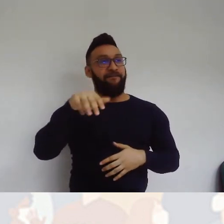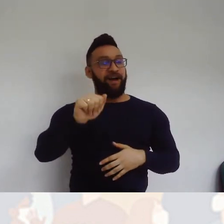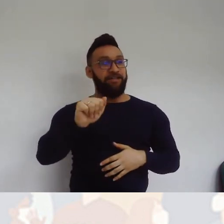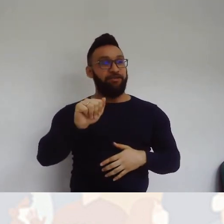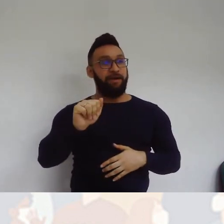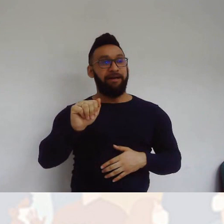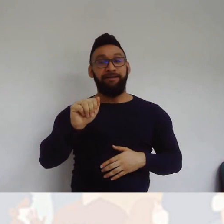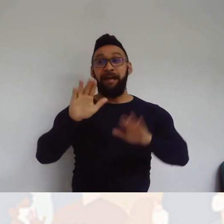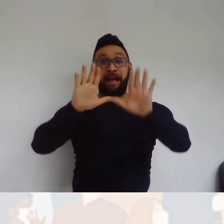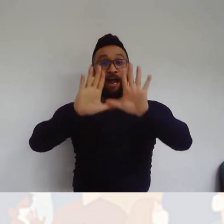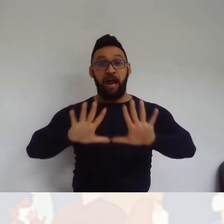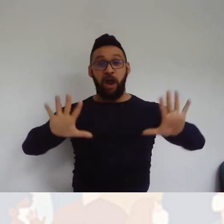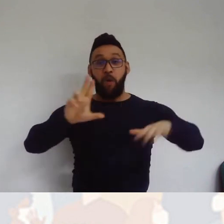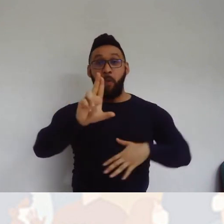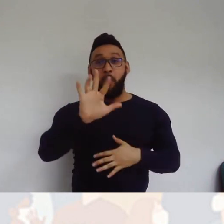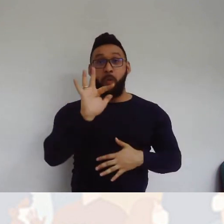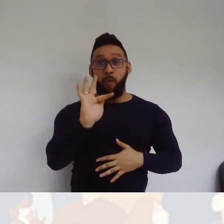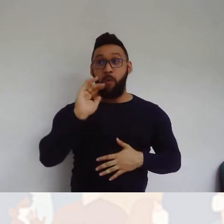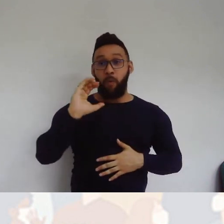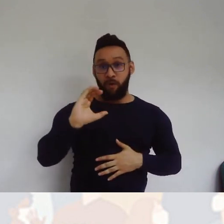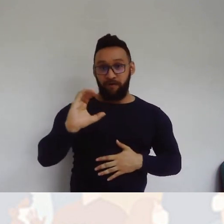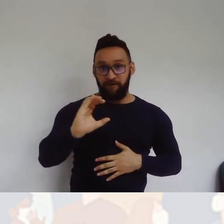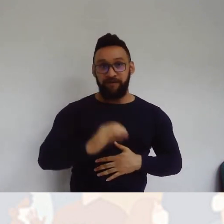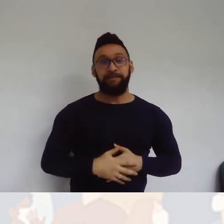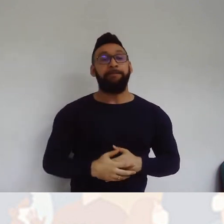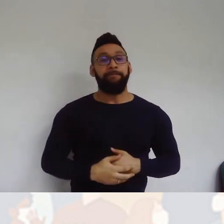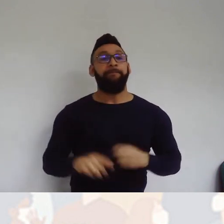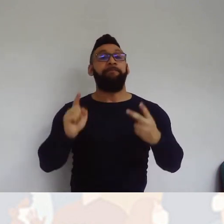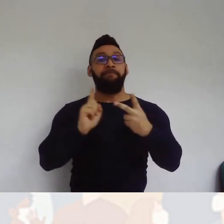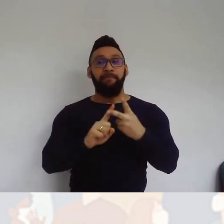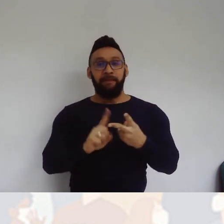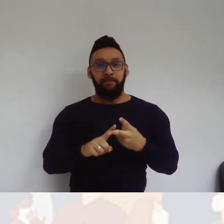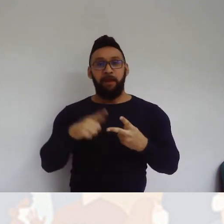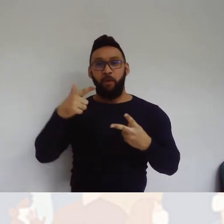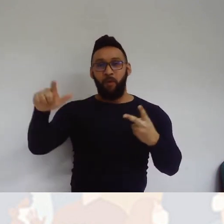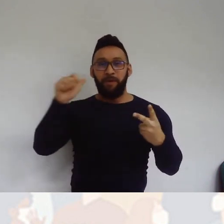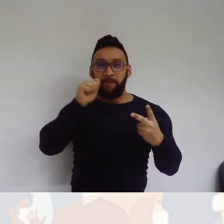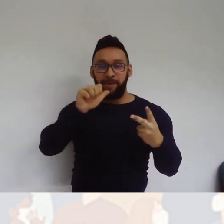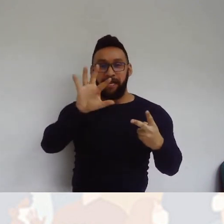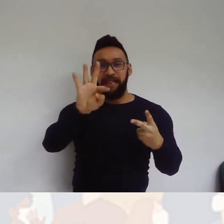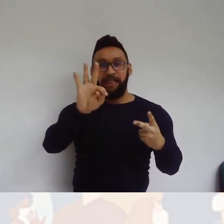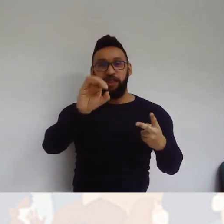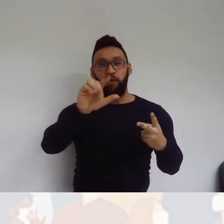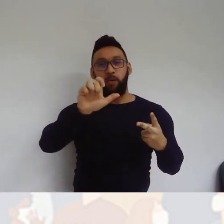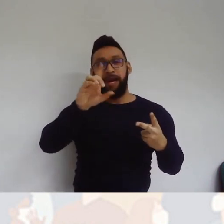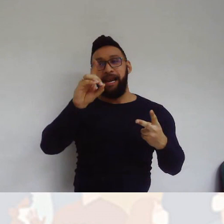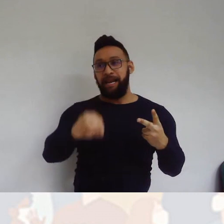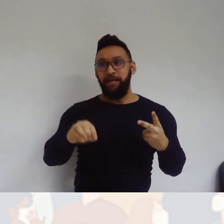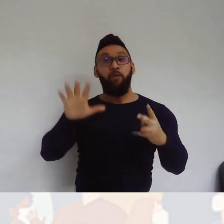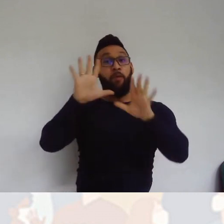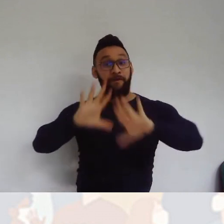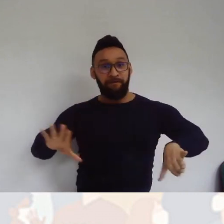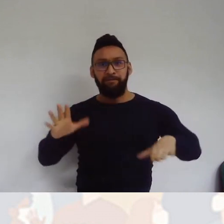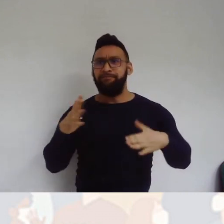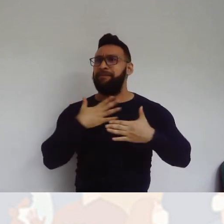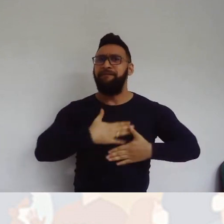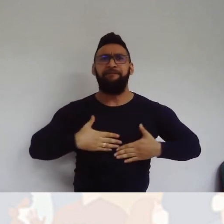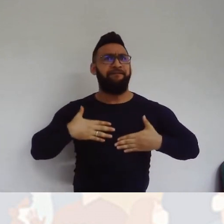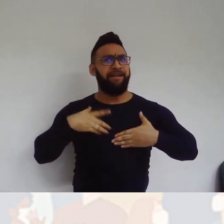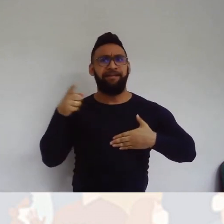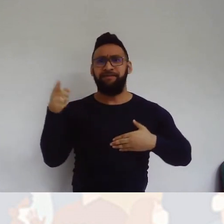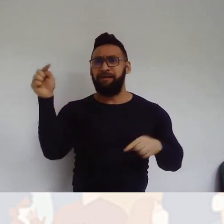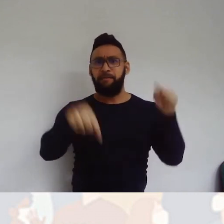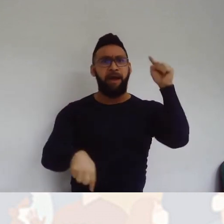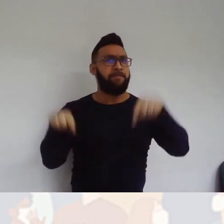do Ceará. Eu vi aqui também a Andréa Turolo, né, da Universidade Federal do Ceará. Gente, muito feliz com a presença de vocês.